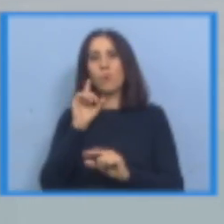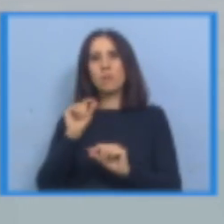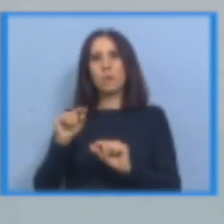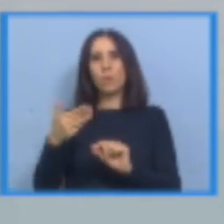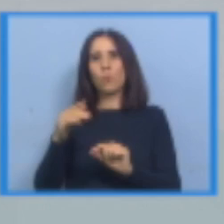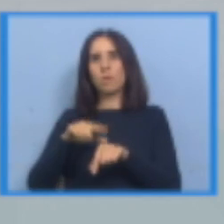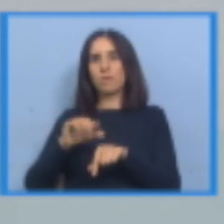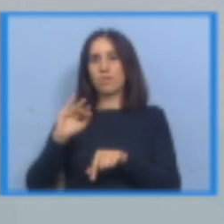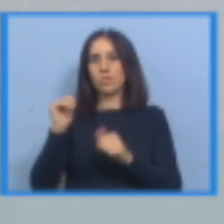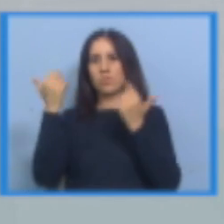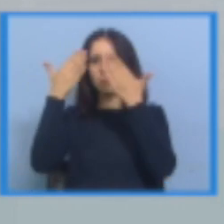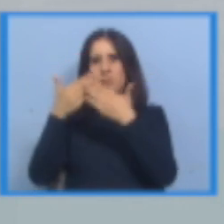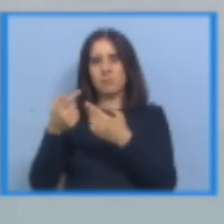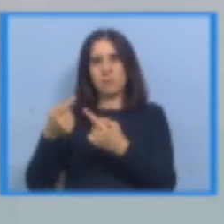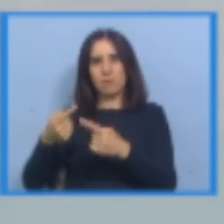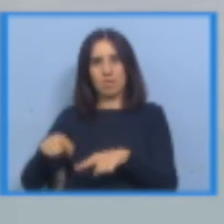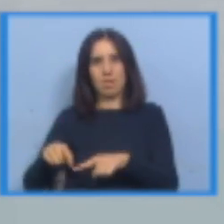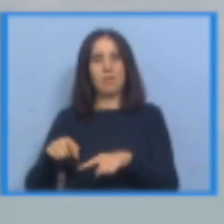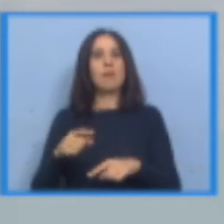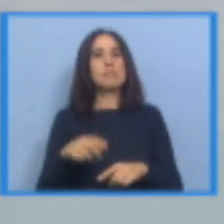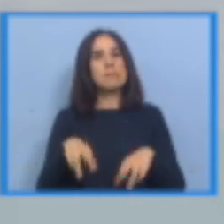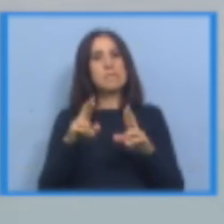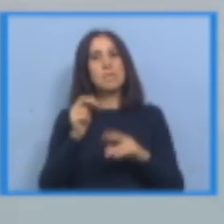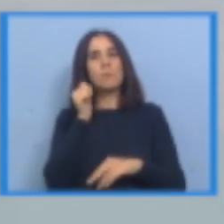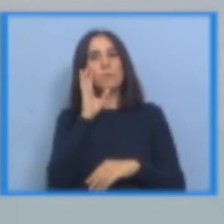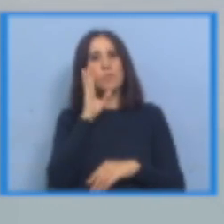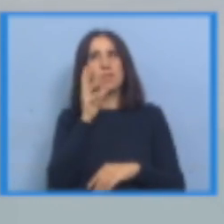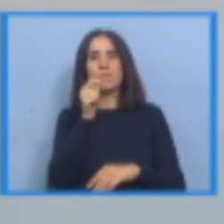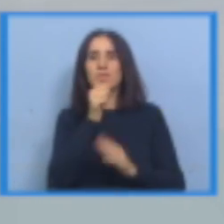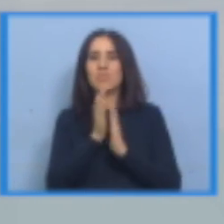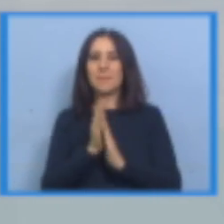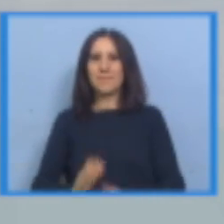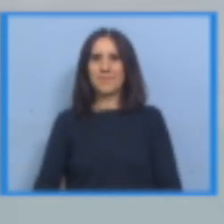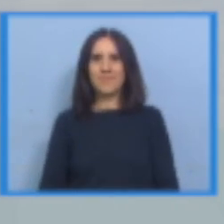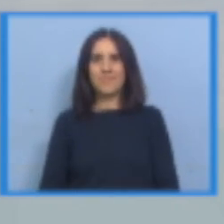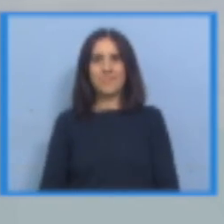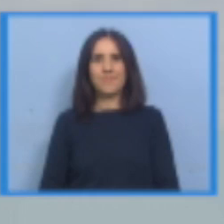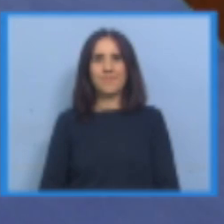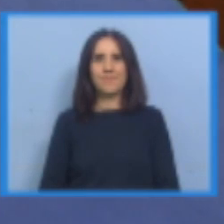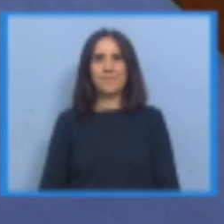1, quando forem 22h45. Tenha então uma muito boa tarde. Até amanhã, se Deus quiser.